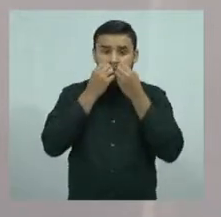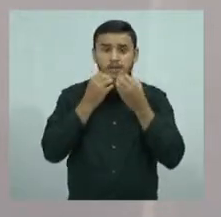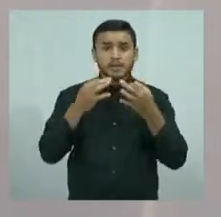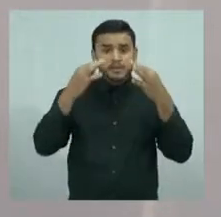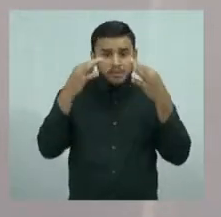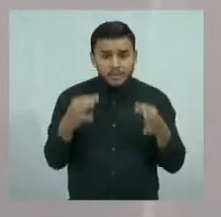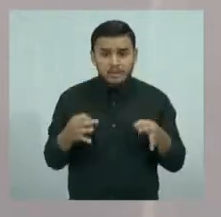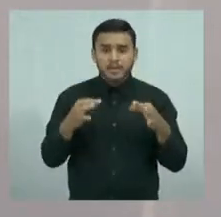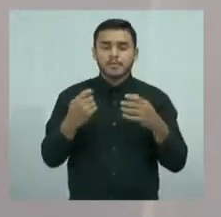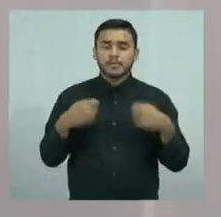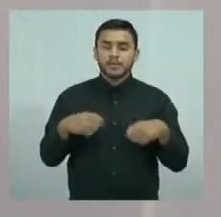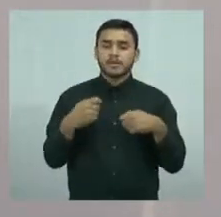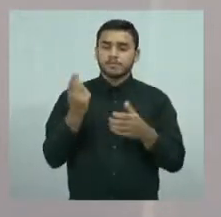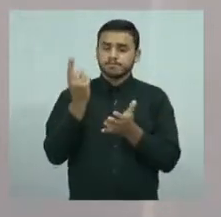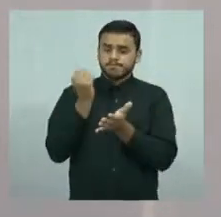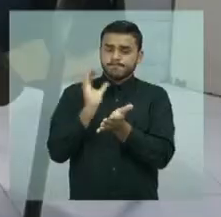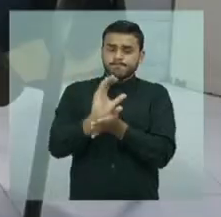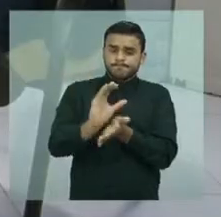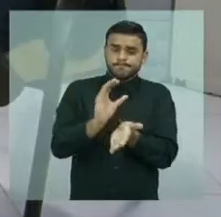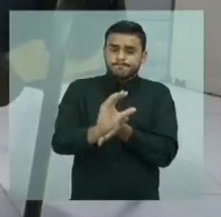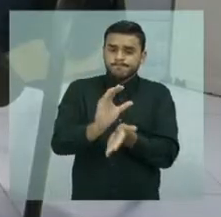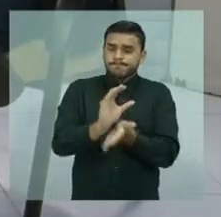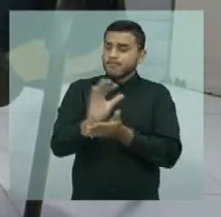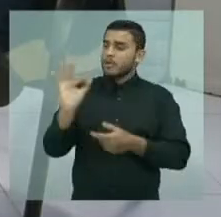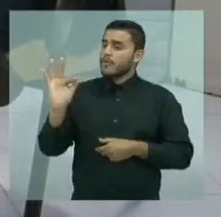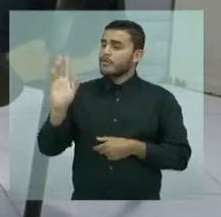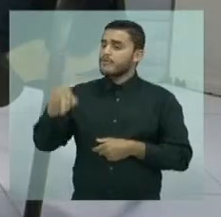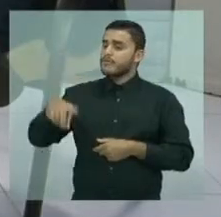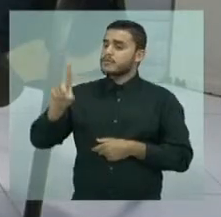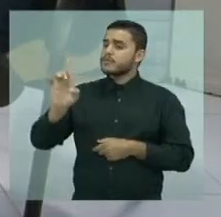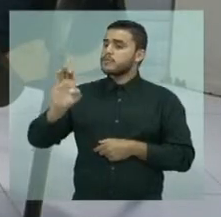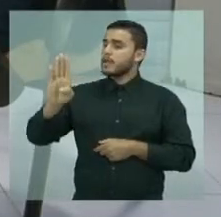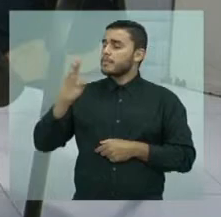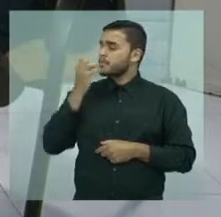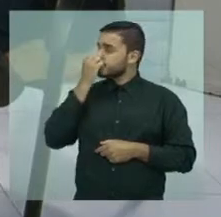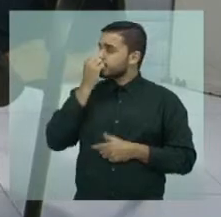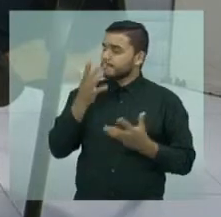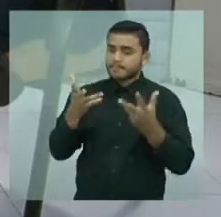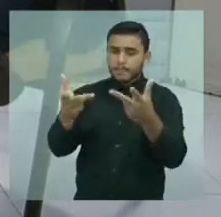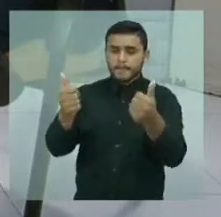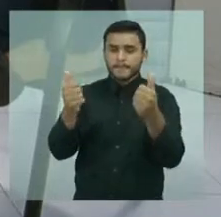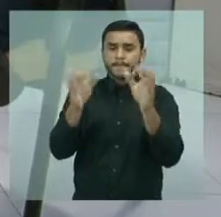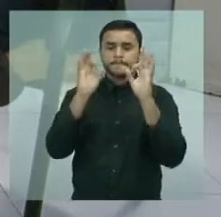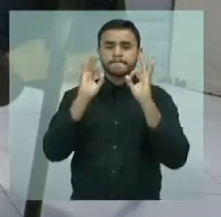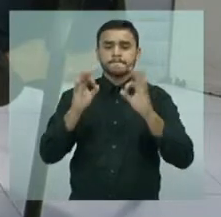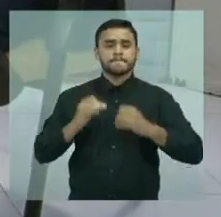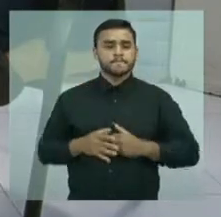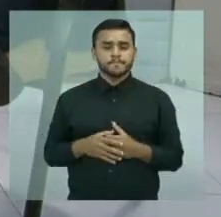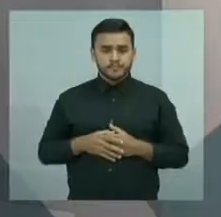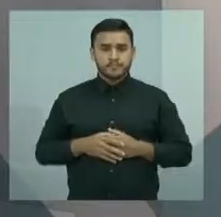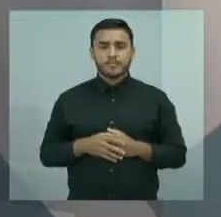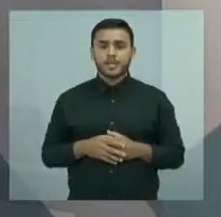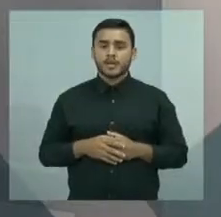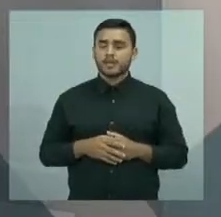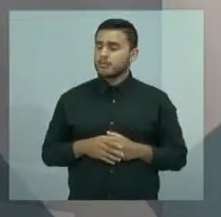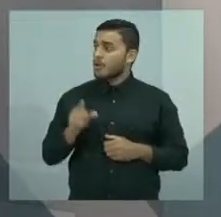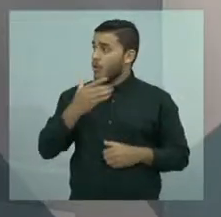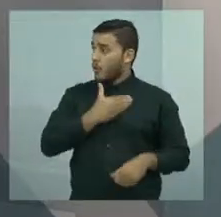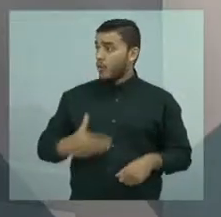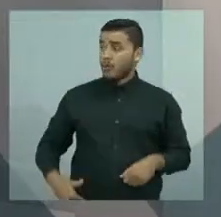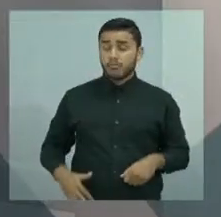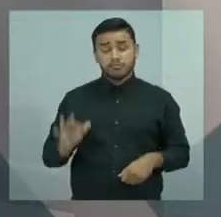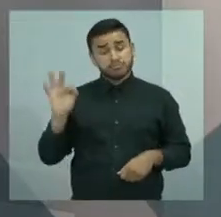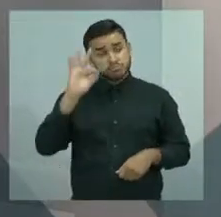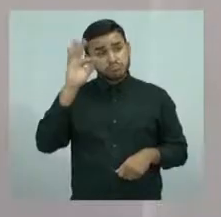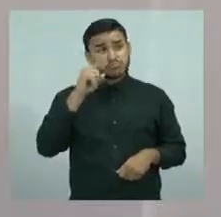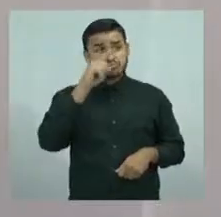que se fundamenta a partir do financiamento que o Fundeb propicia. E este governo federal, que me parece que